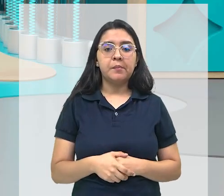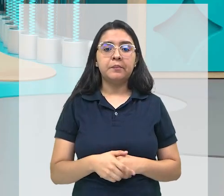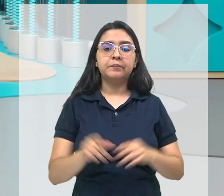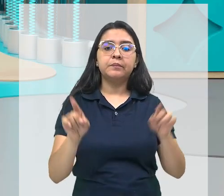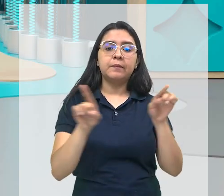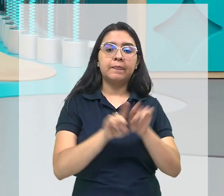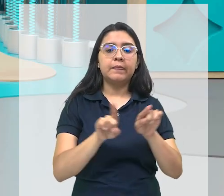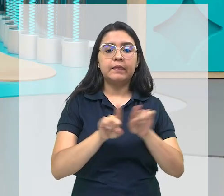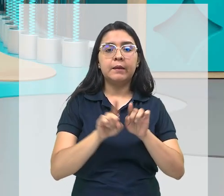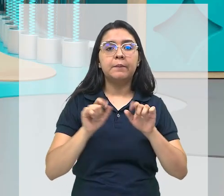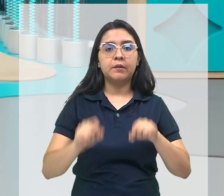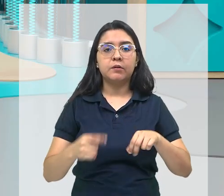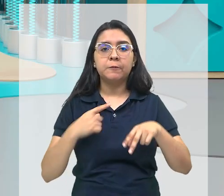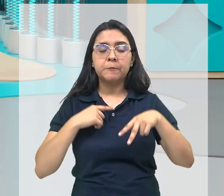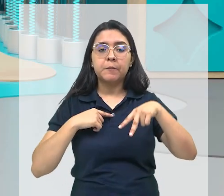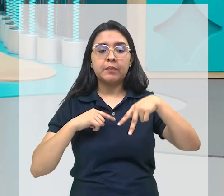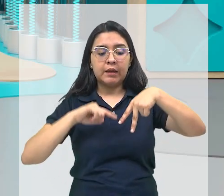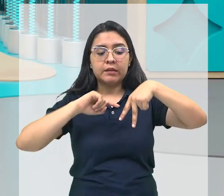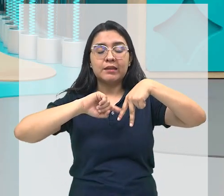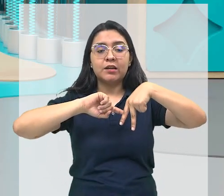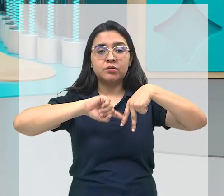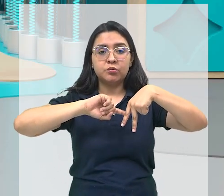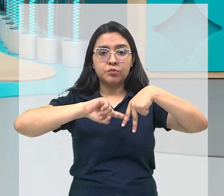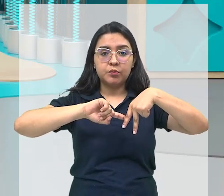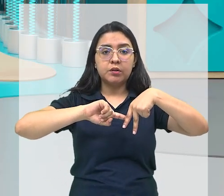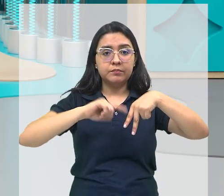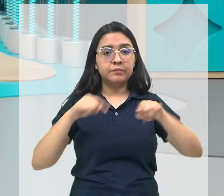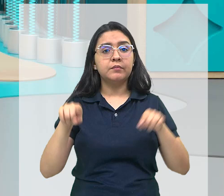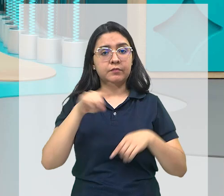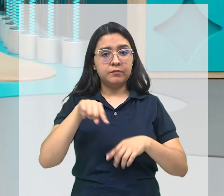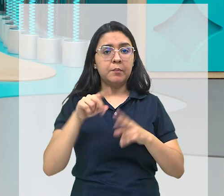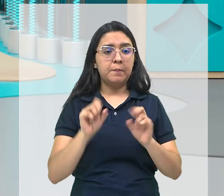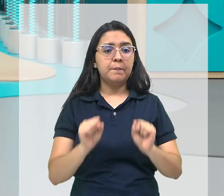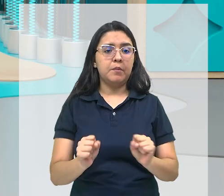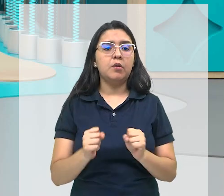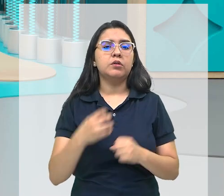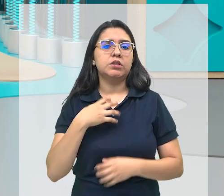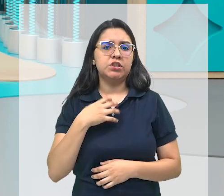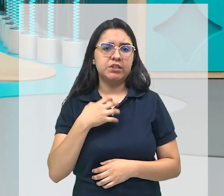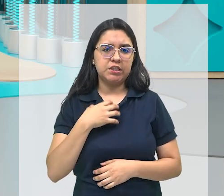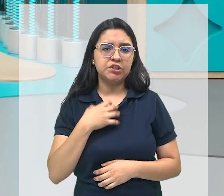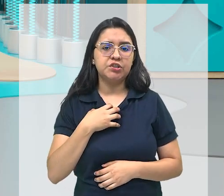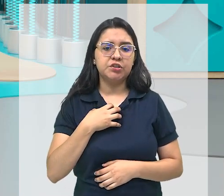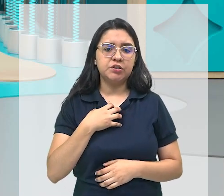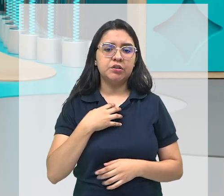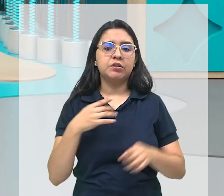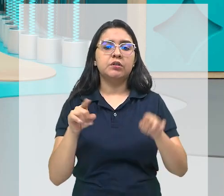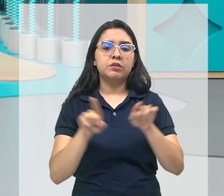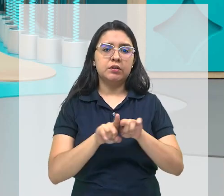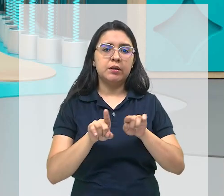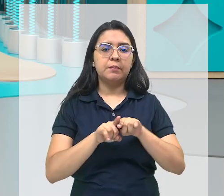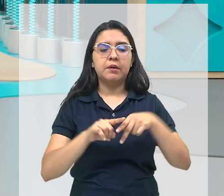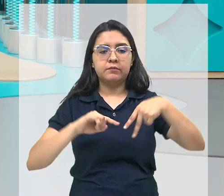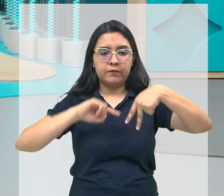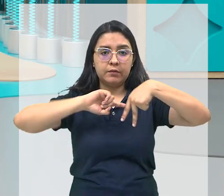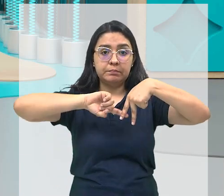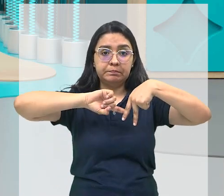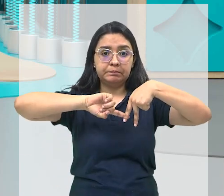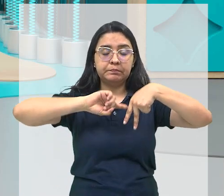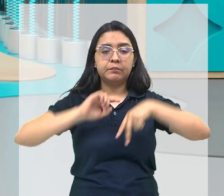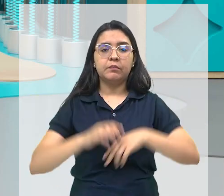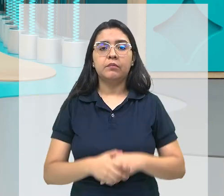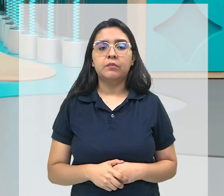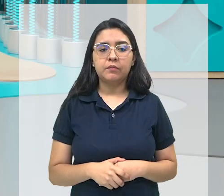outra fica atrás do joelho, né? Tentem aí também perceber, vocês vão sentir pela parte de dentro, fica mais fácil,